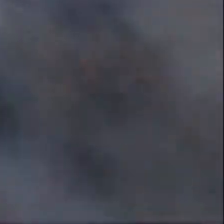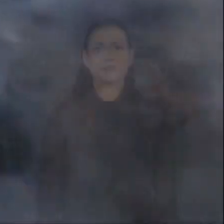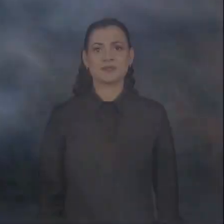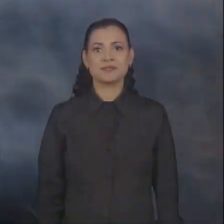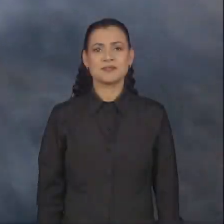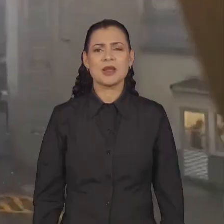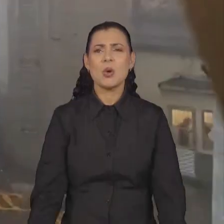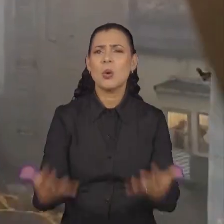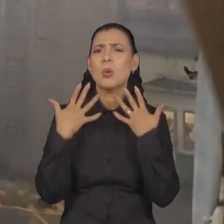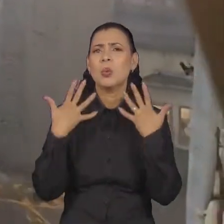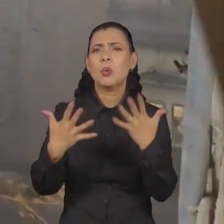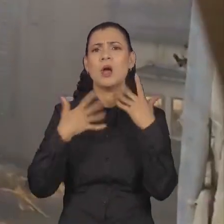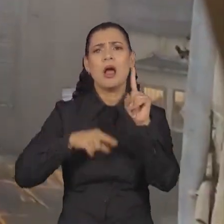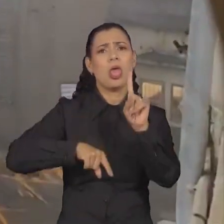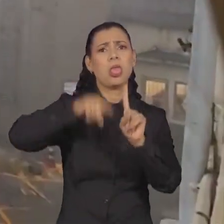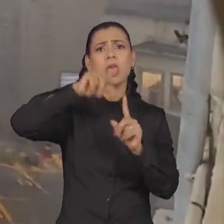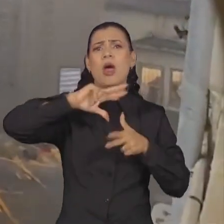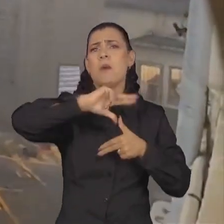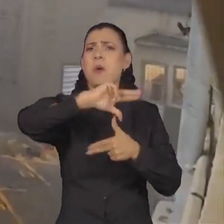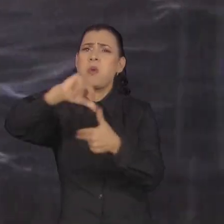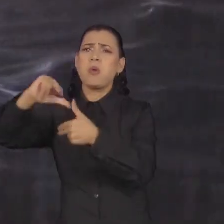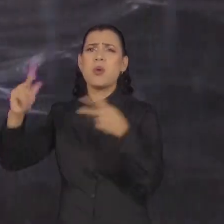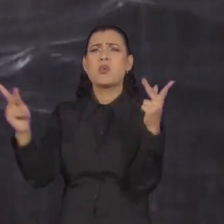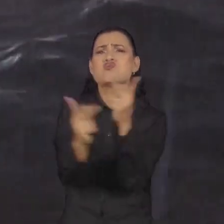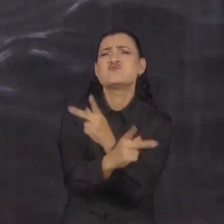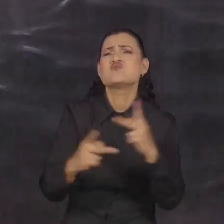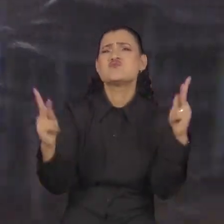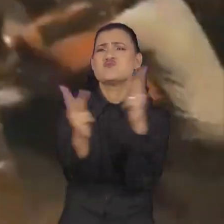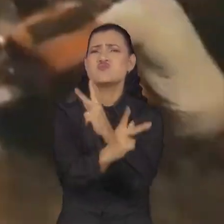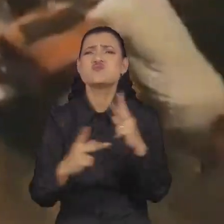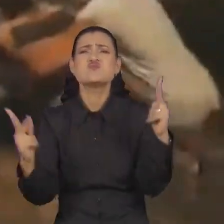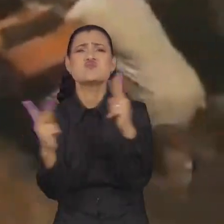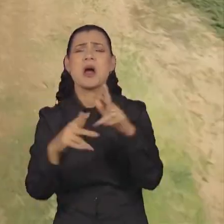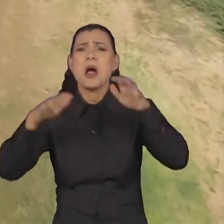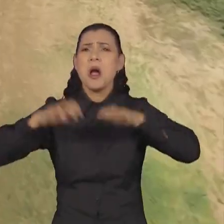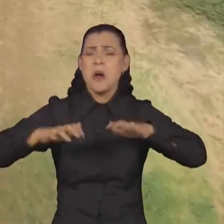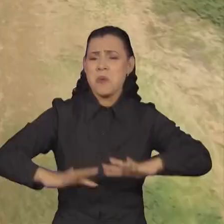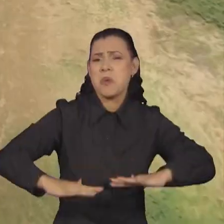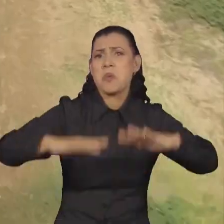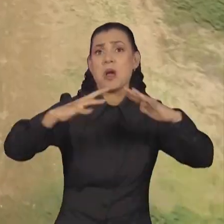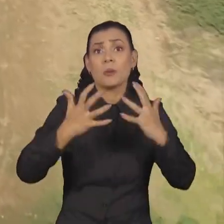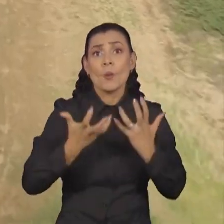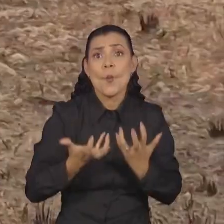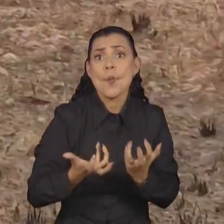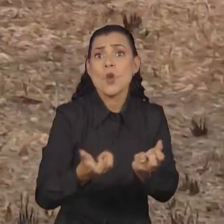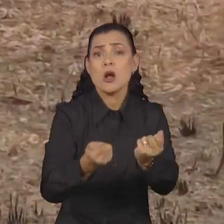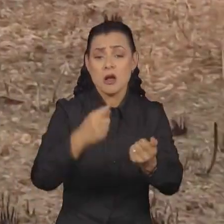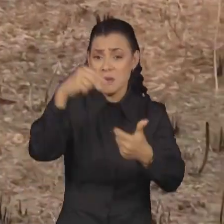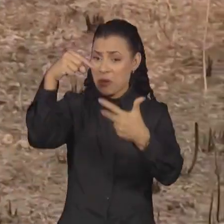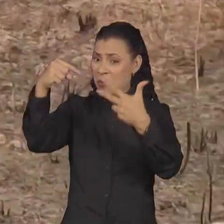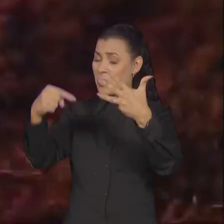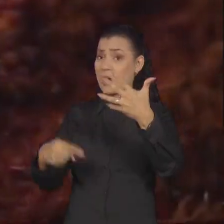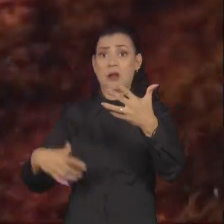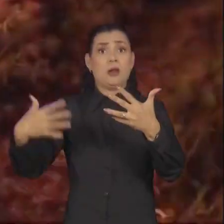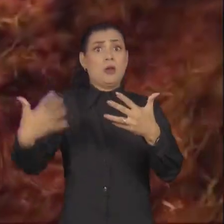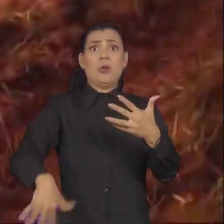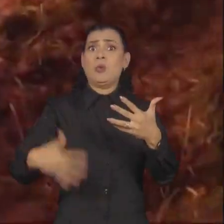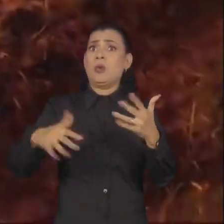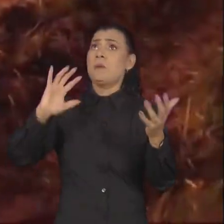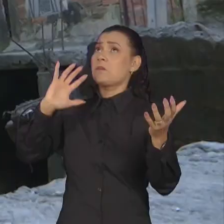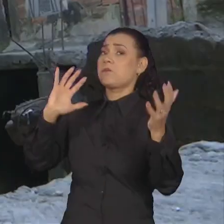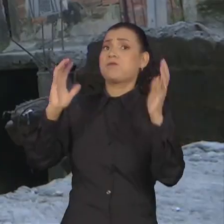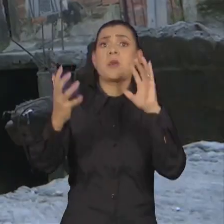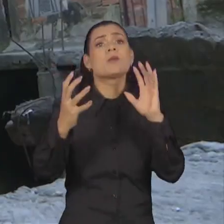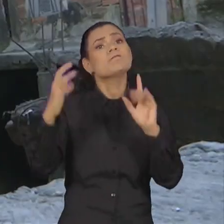Ondas de calor, ciclones tropicais, tempestades, enchentes e secas. Esses são os eventos climáticos